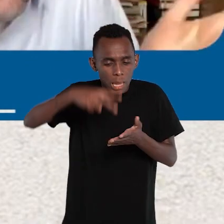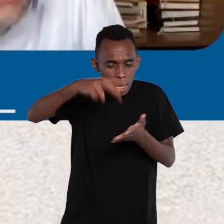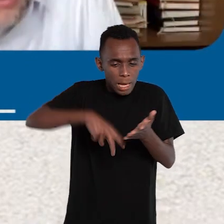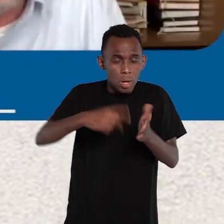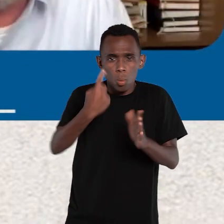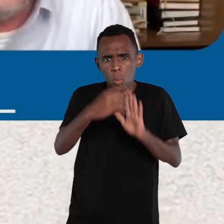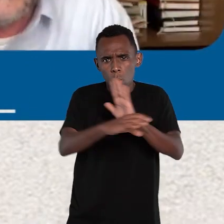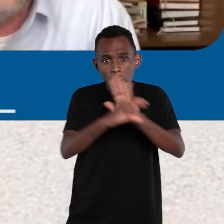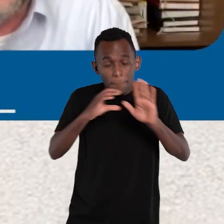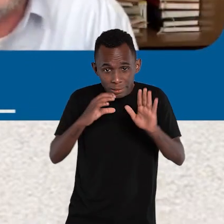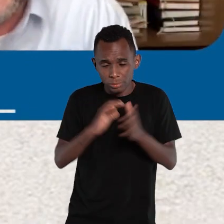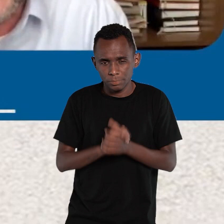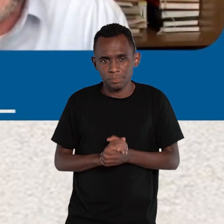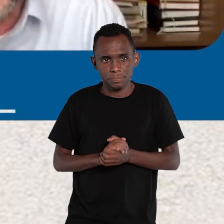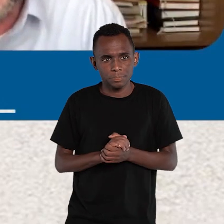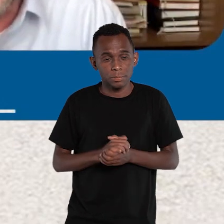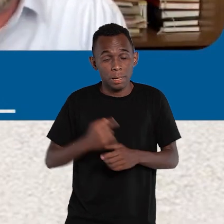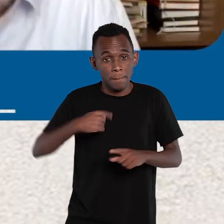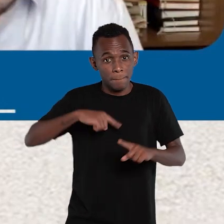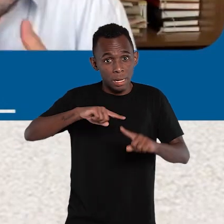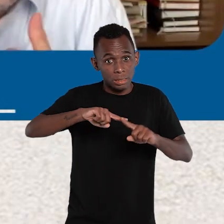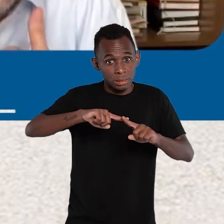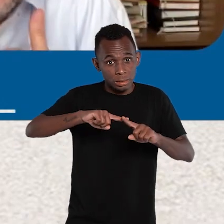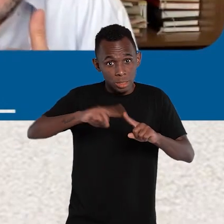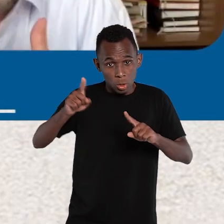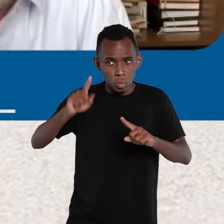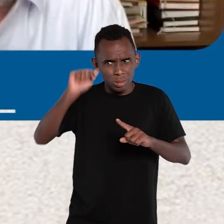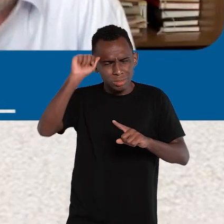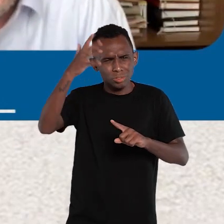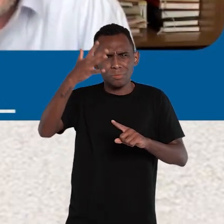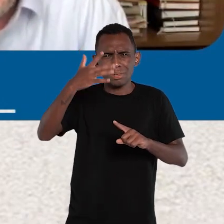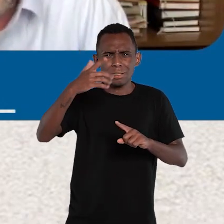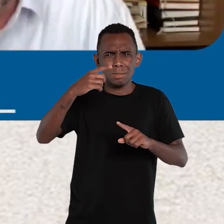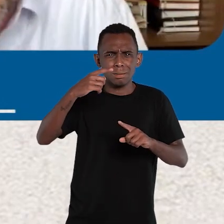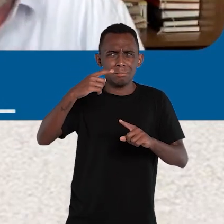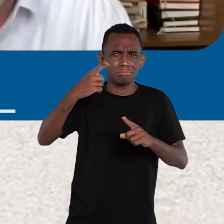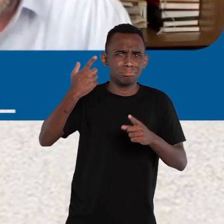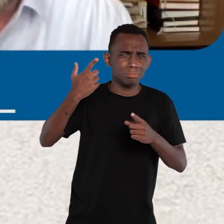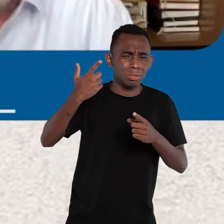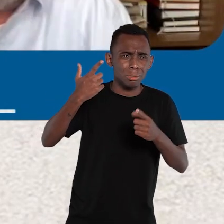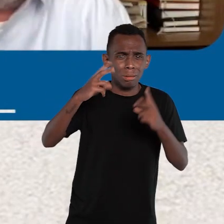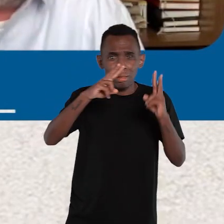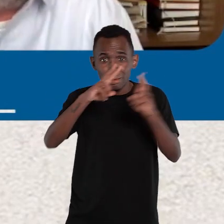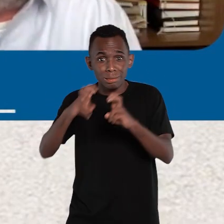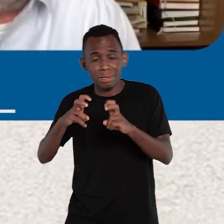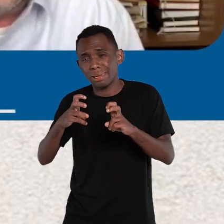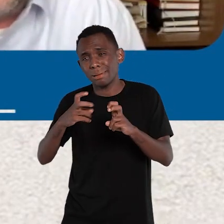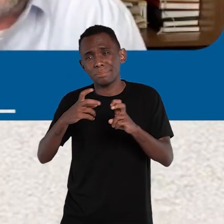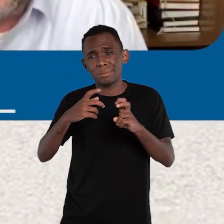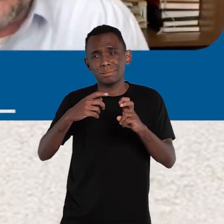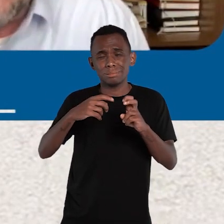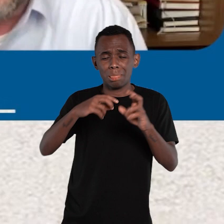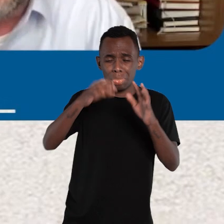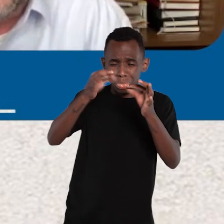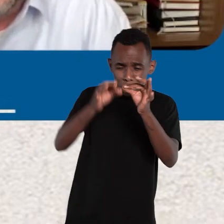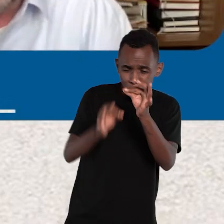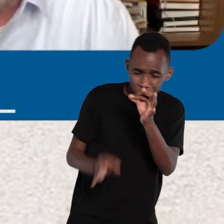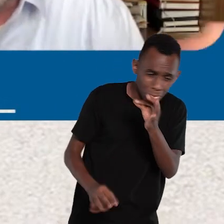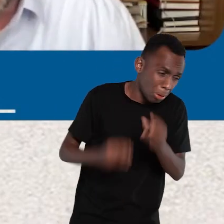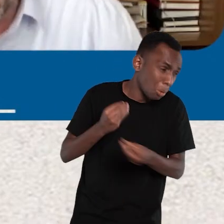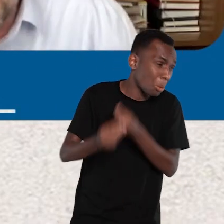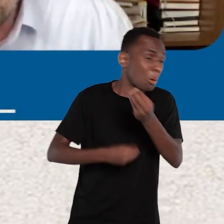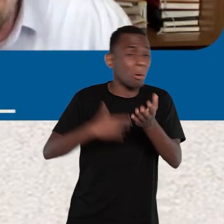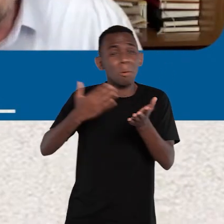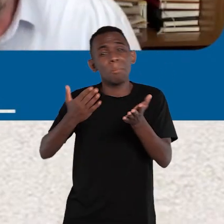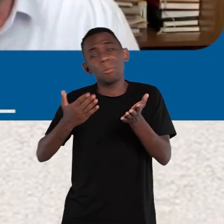estava escrevendo, que era justamente o Eu Receberia. Mas eu resolvi não criar polêmica, porque todo mundo falava: não, o título é muito longo, como é